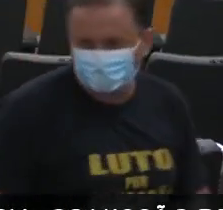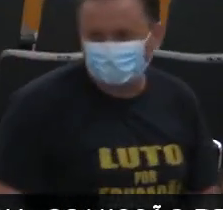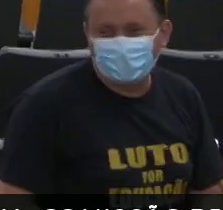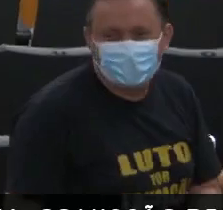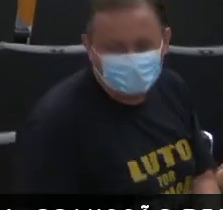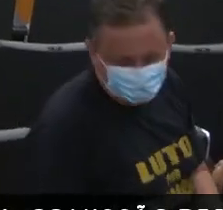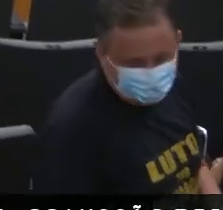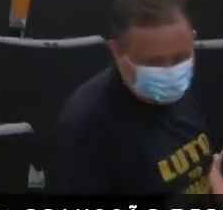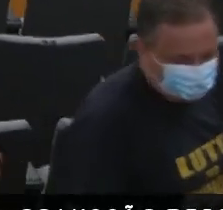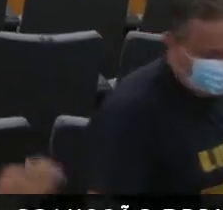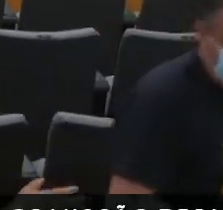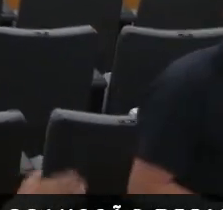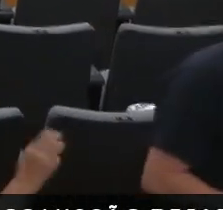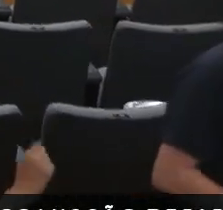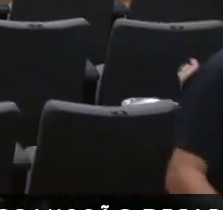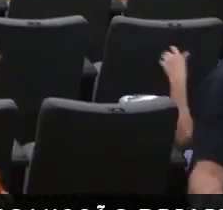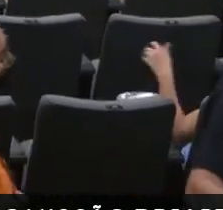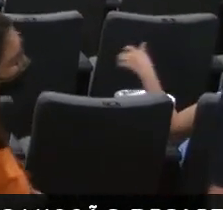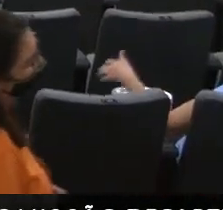Obrigada.